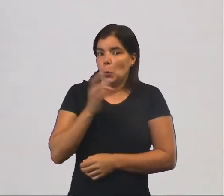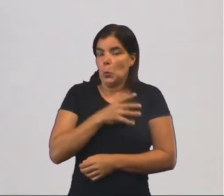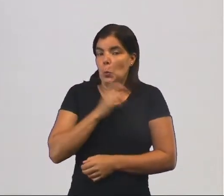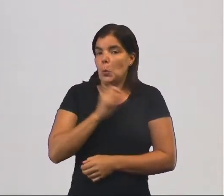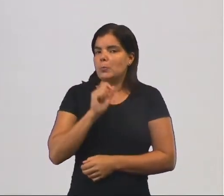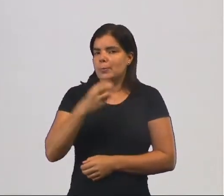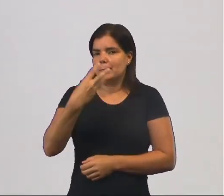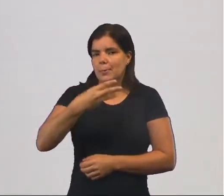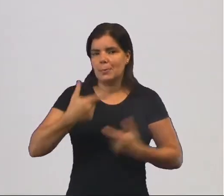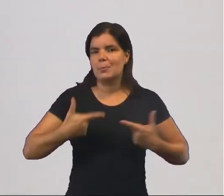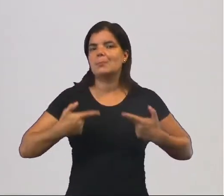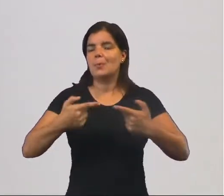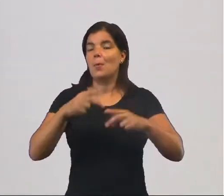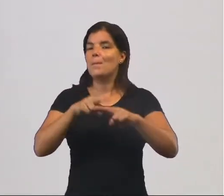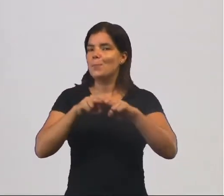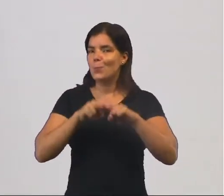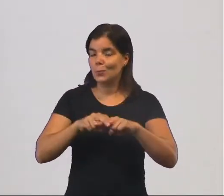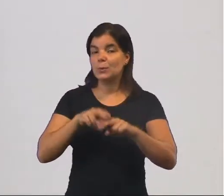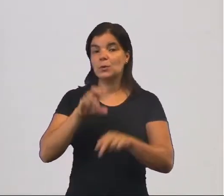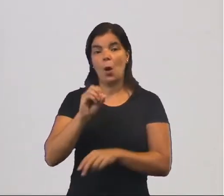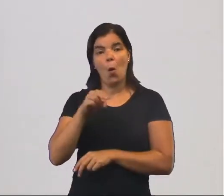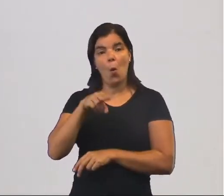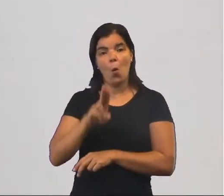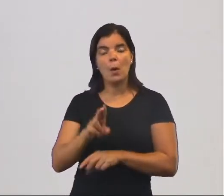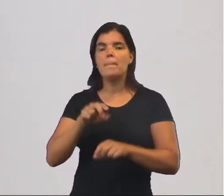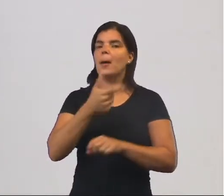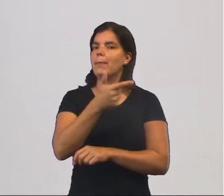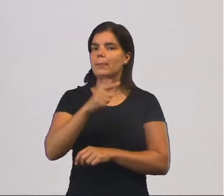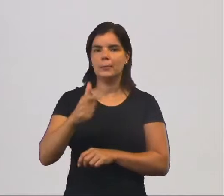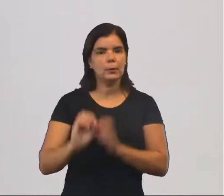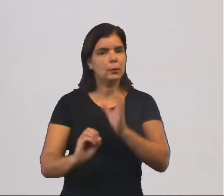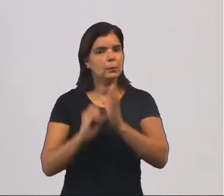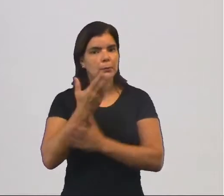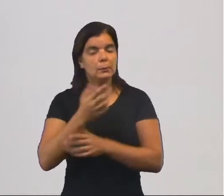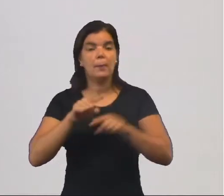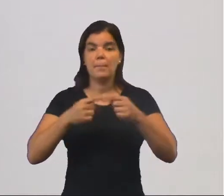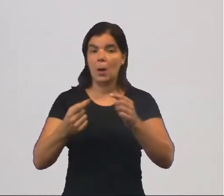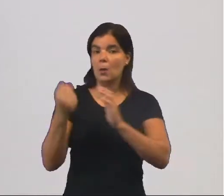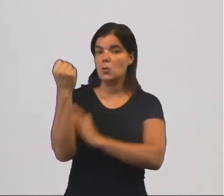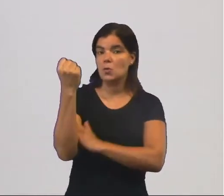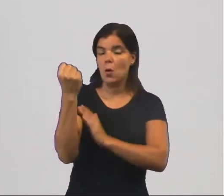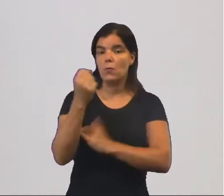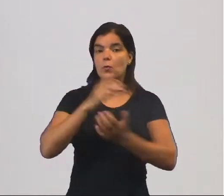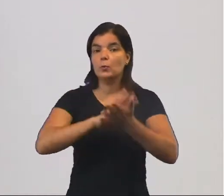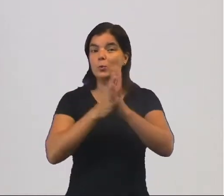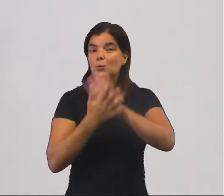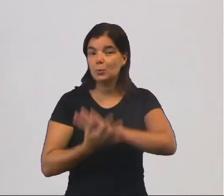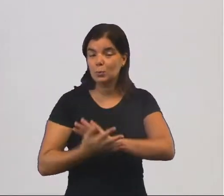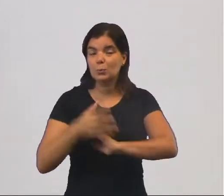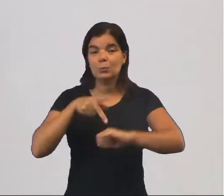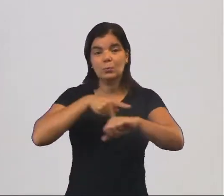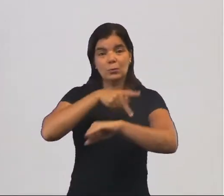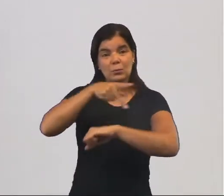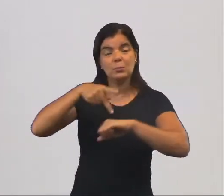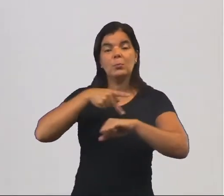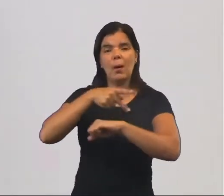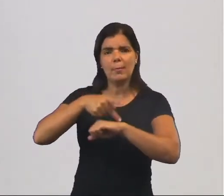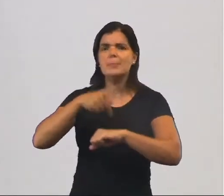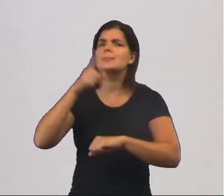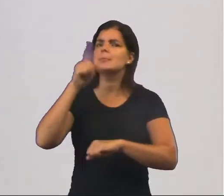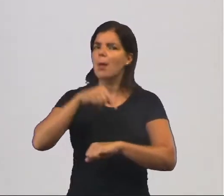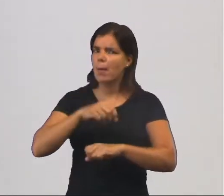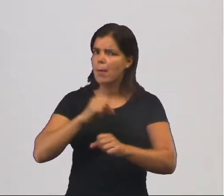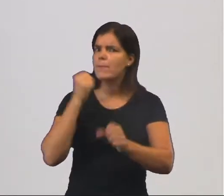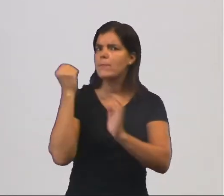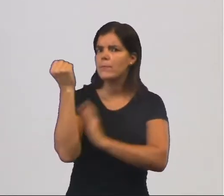Guerra Mundial, né? Até por isso que foi feito a ONU, para que não houvesse. Porque a força destrutiva das potências era